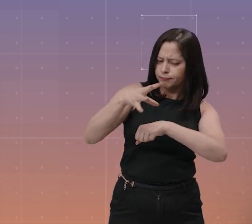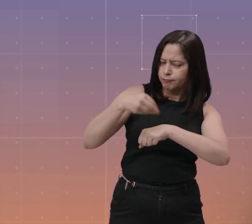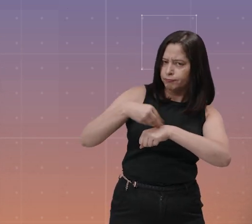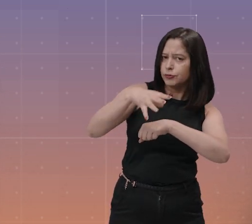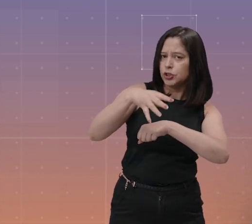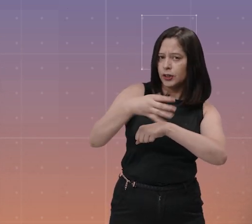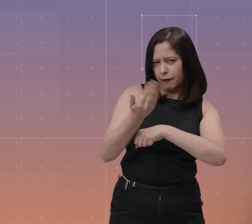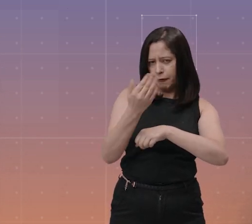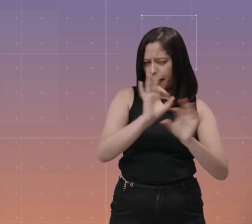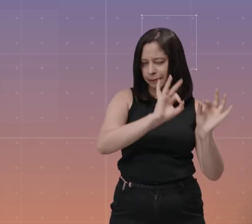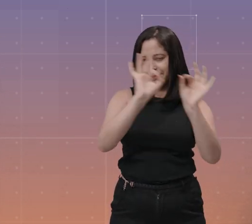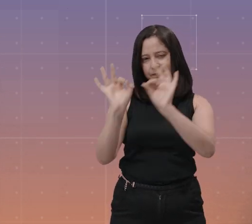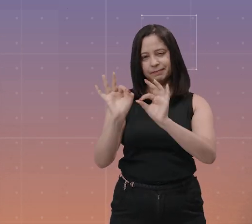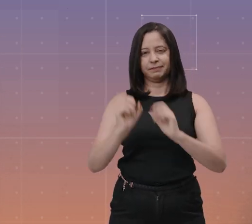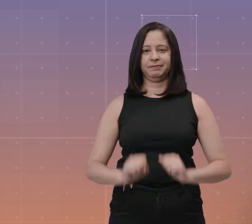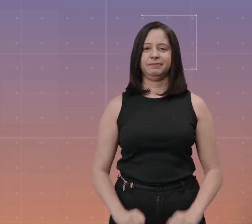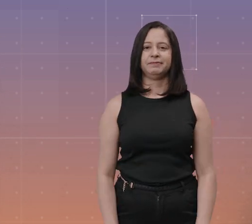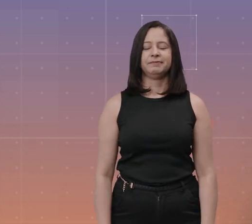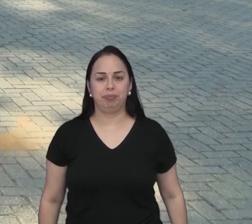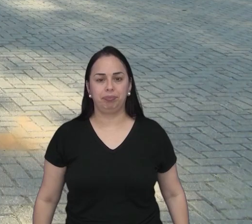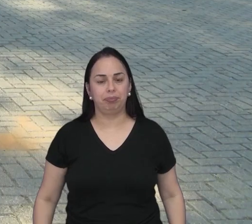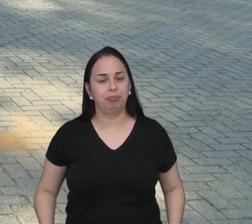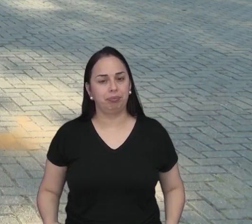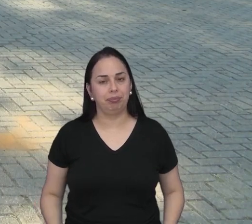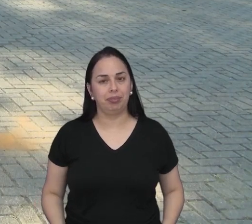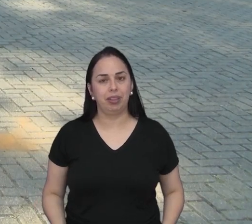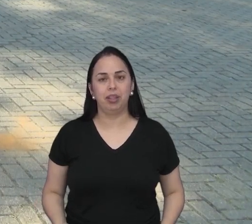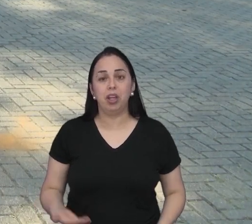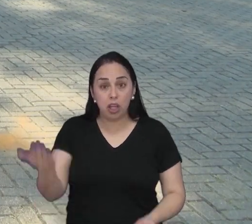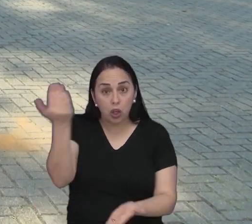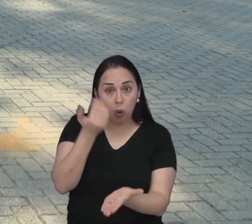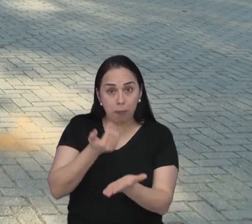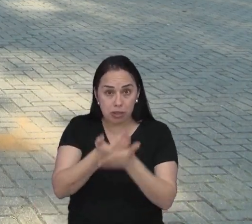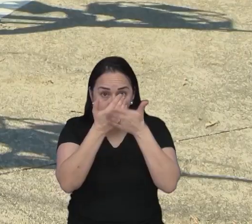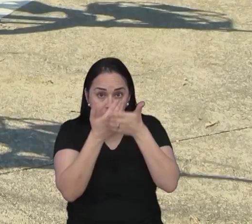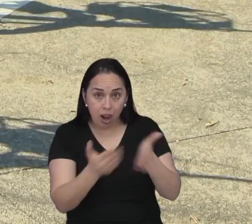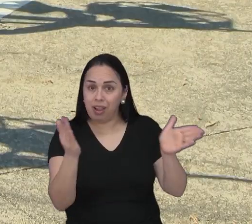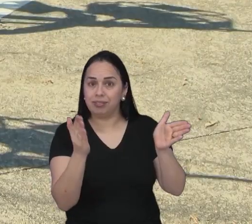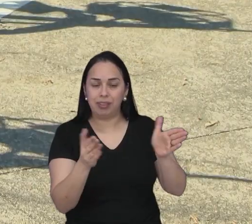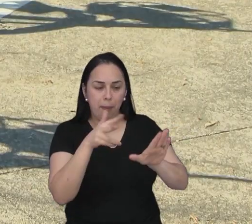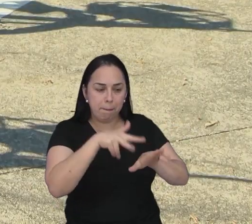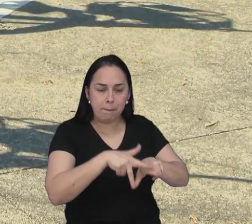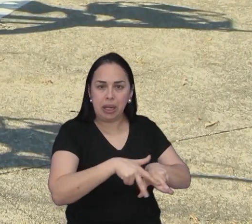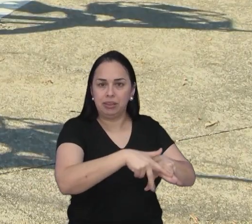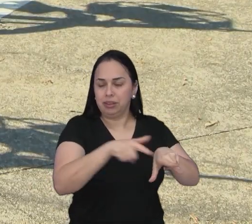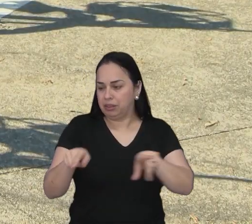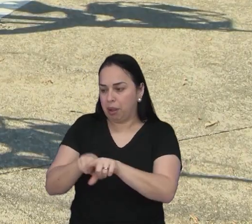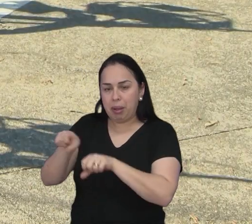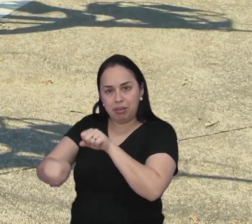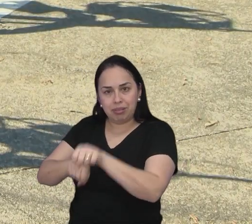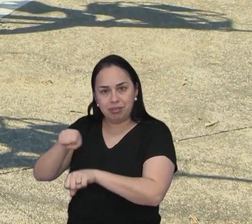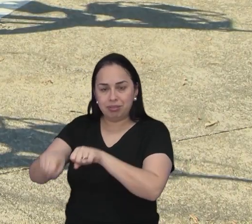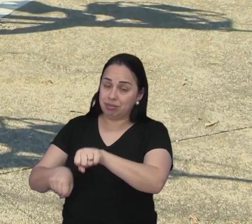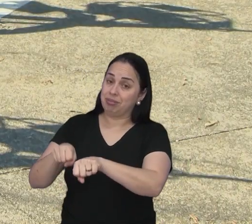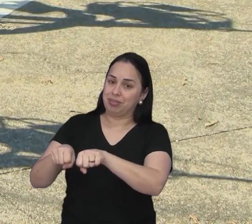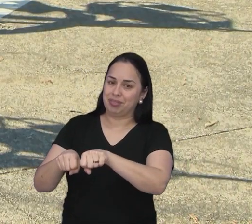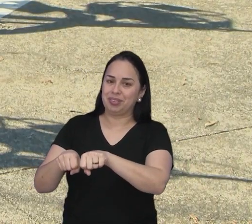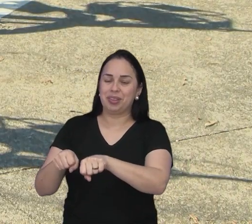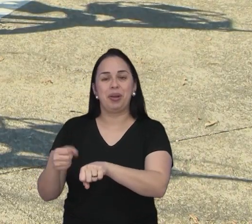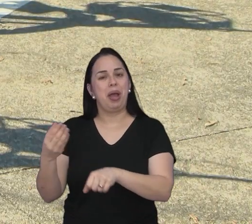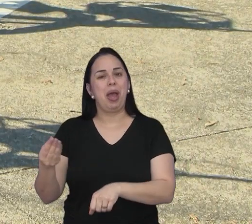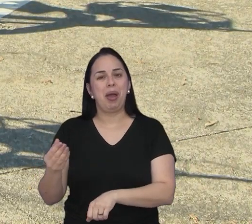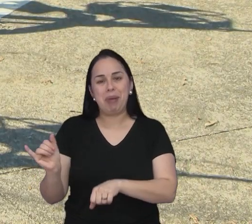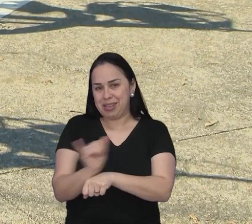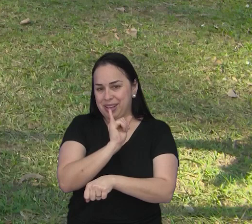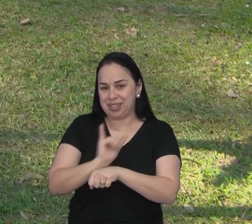algumas orientações aqui. Vamos conferir? Com a chegada dos patinetes e bicicletas, a mobilidade em São José dos Campos ganhou